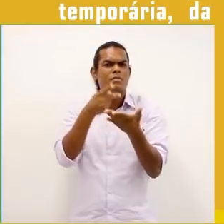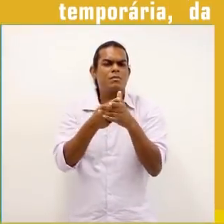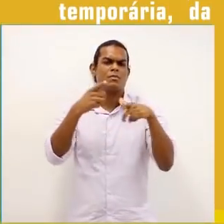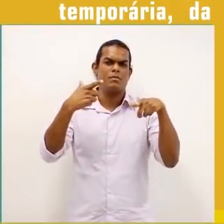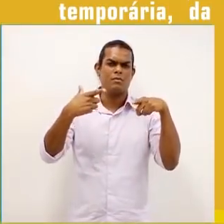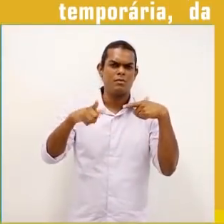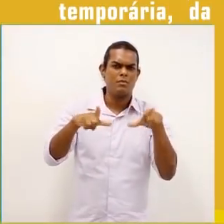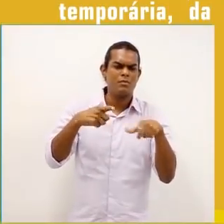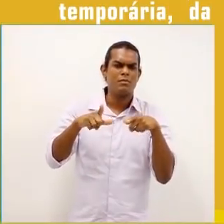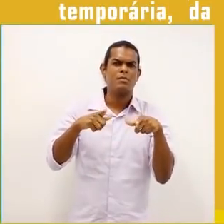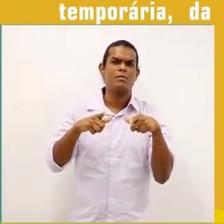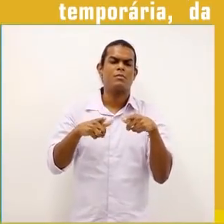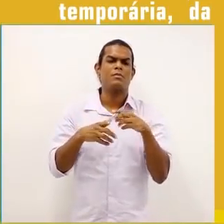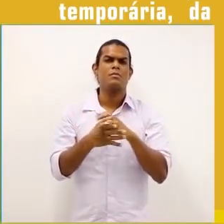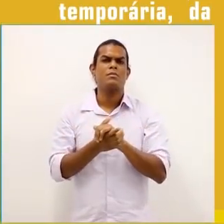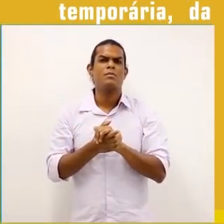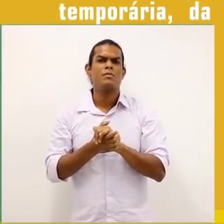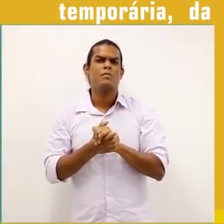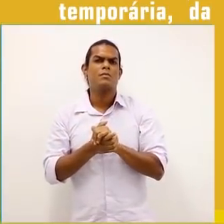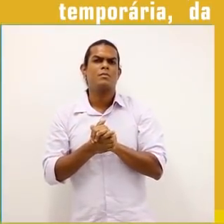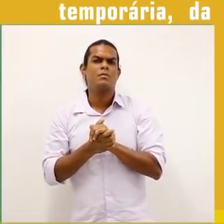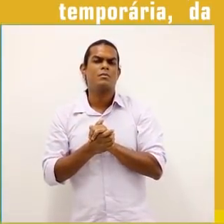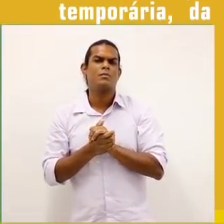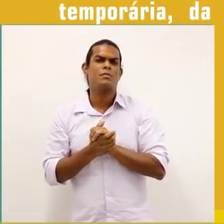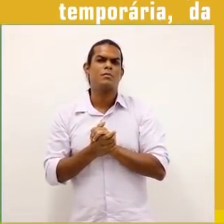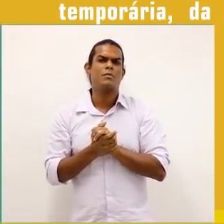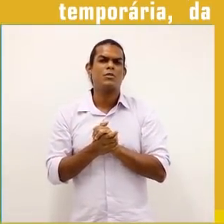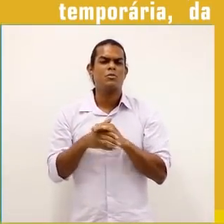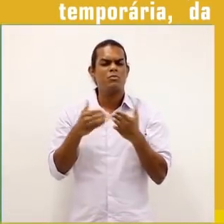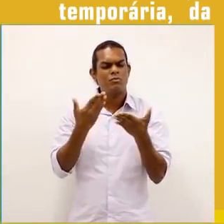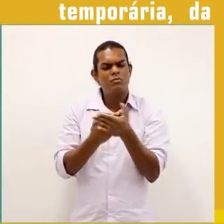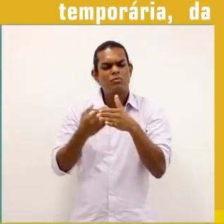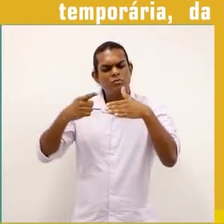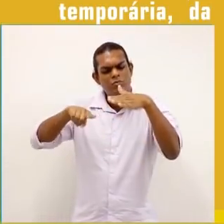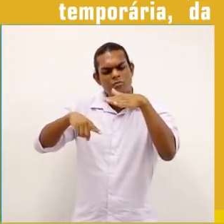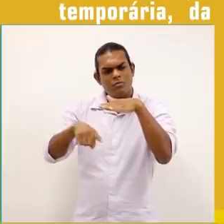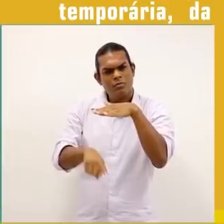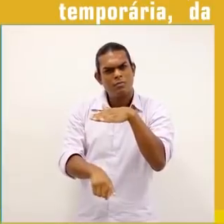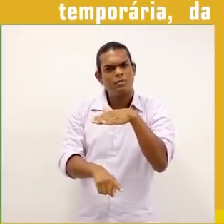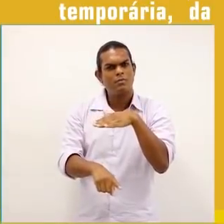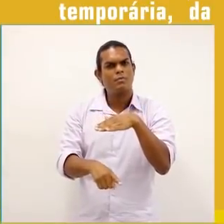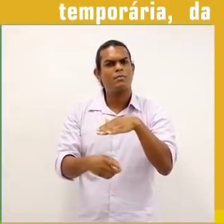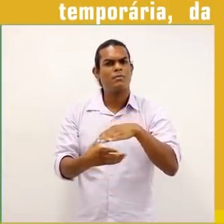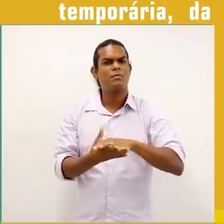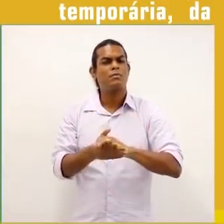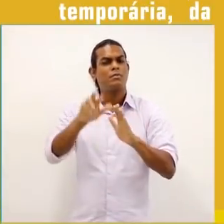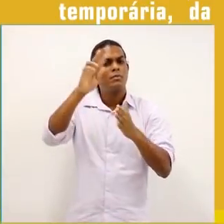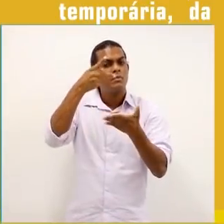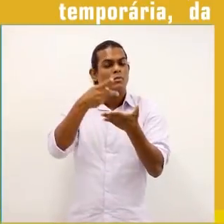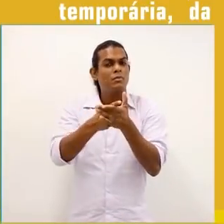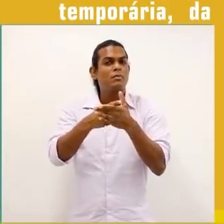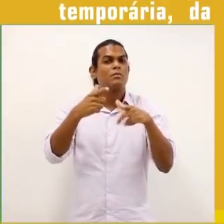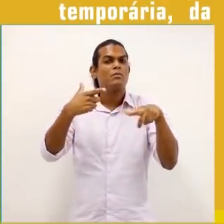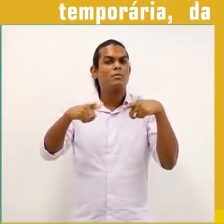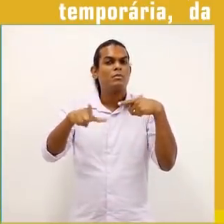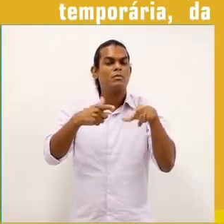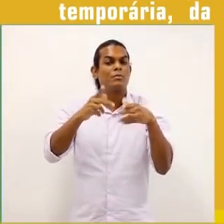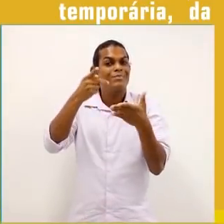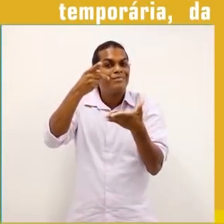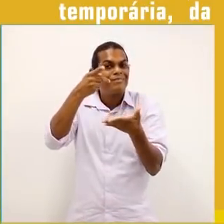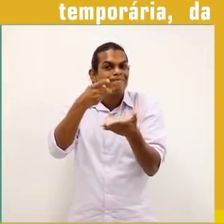que tem alguns detalhes nessa definição que é preciso bem o nosso aluno compreender. Acidente do trabalho é aquele que ocorre